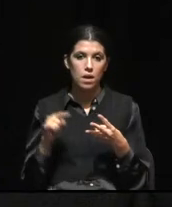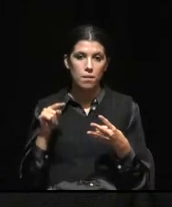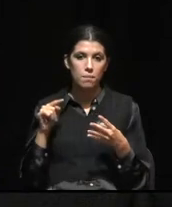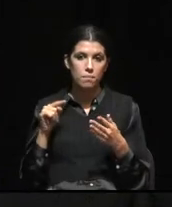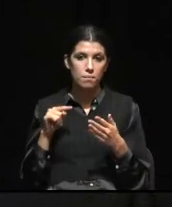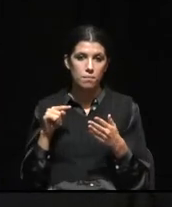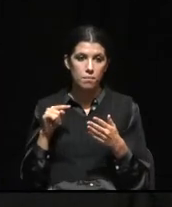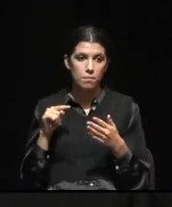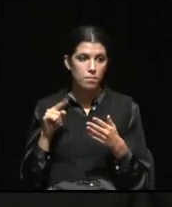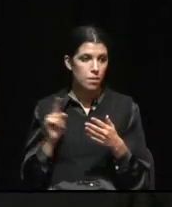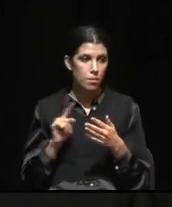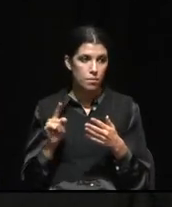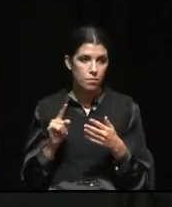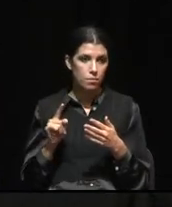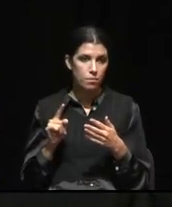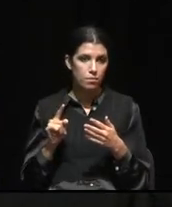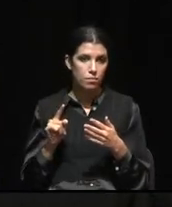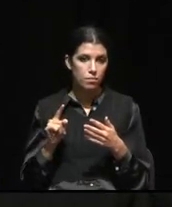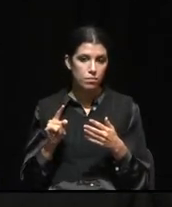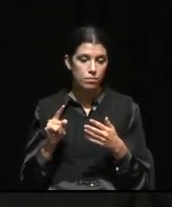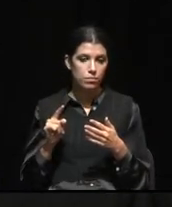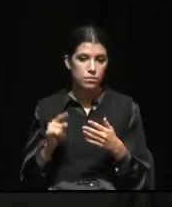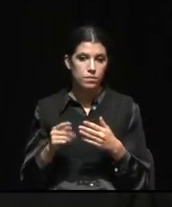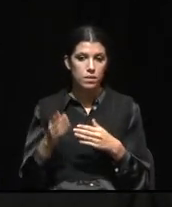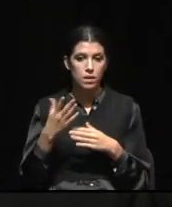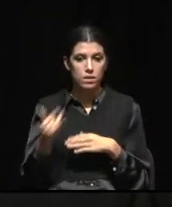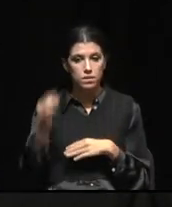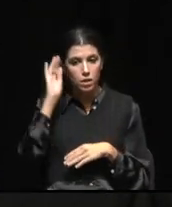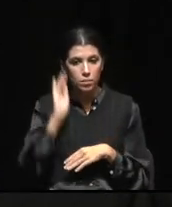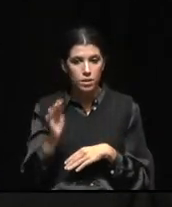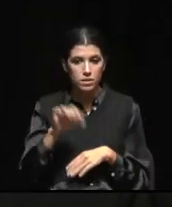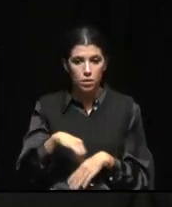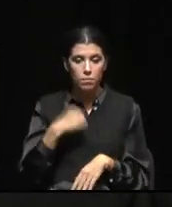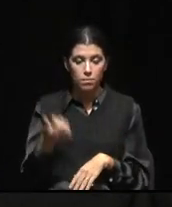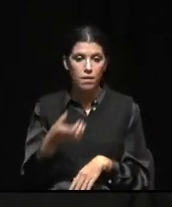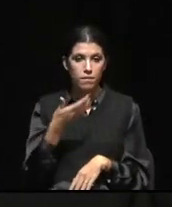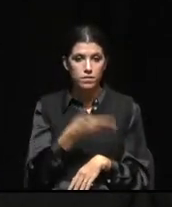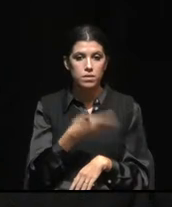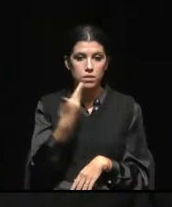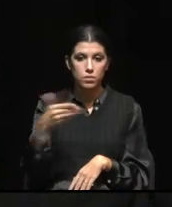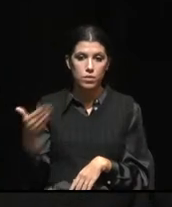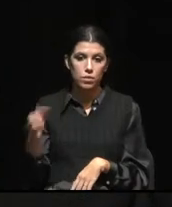ponto não passamos à recomendação do pev